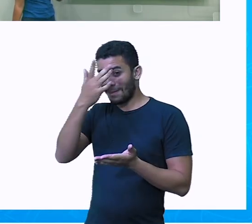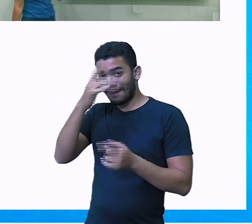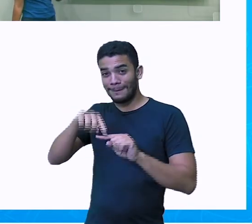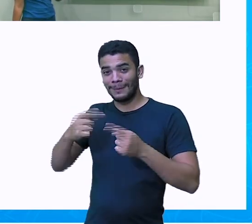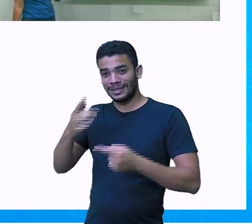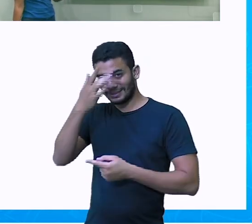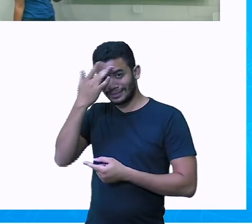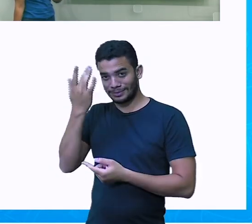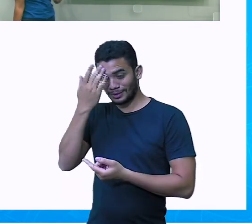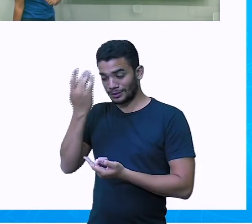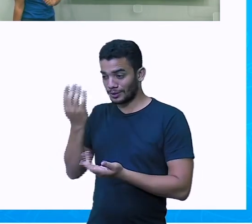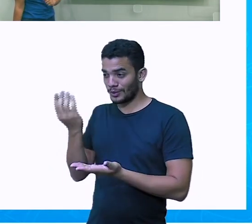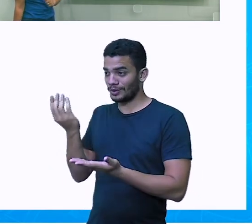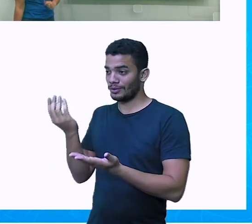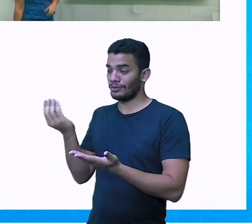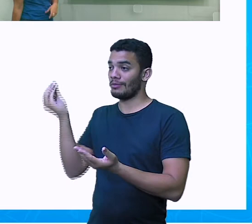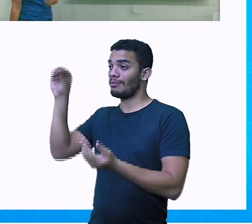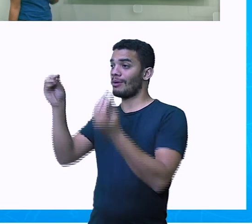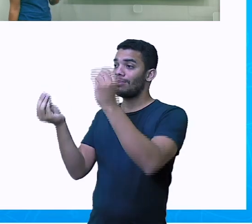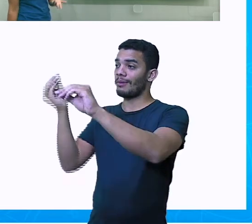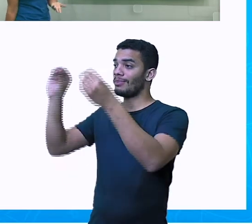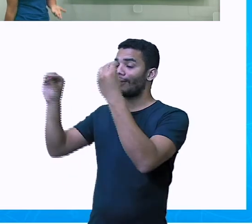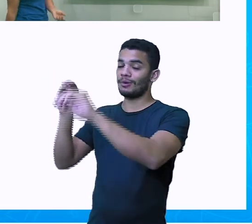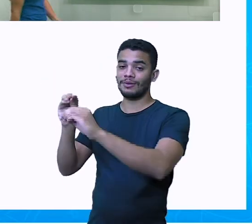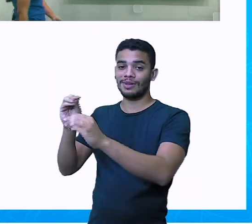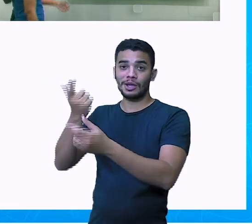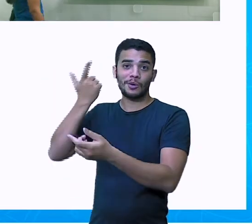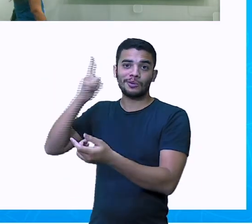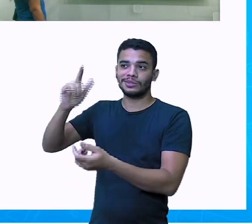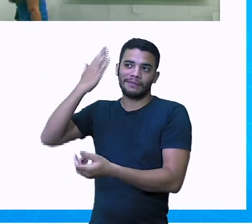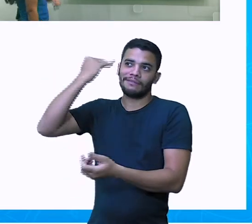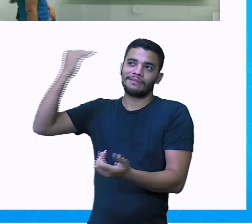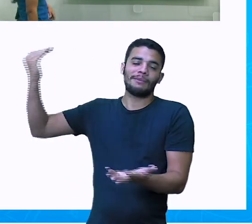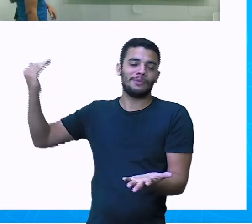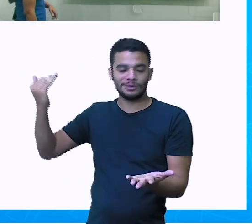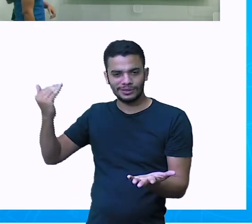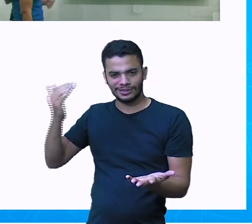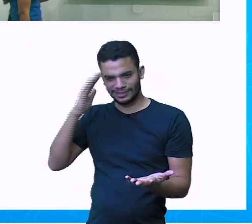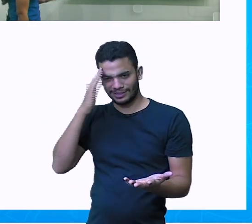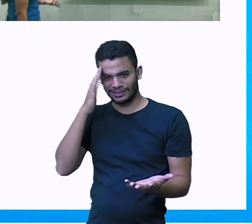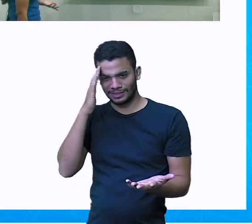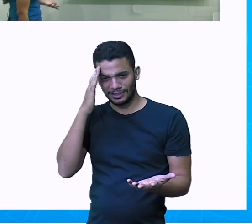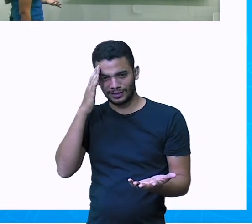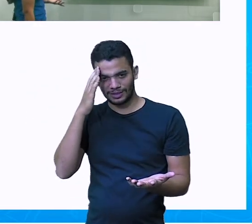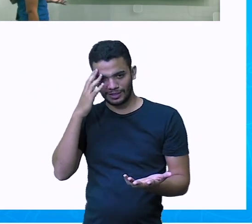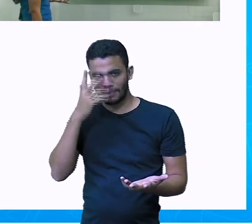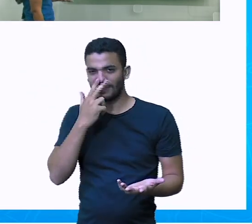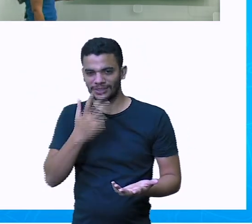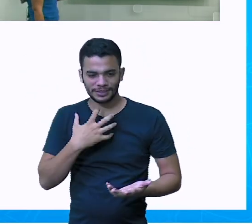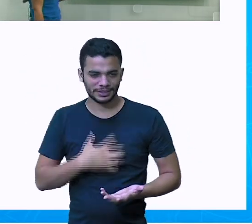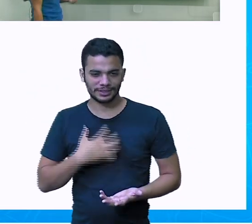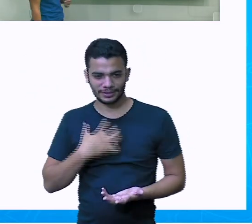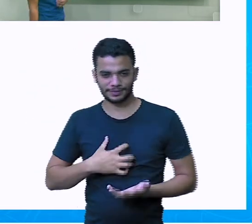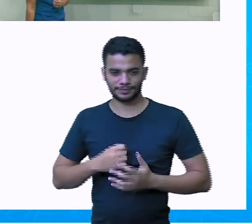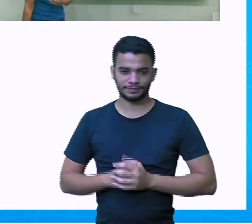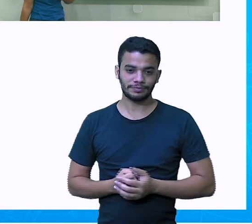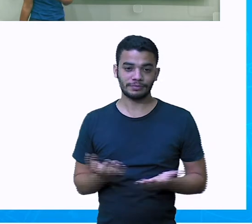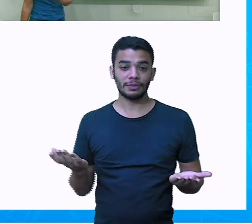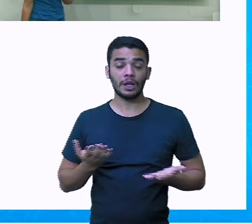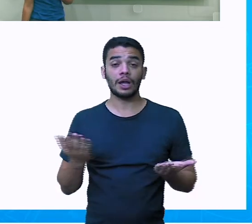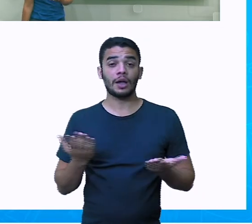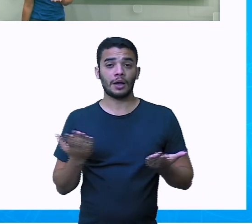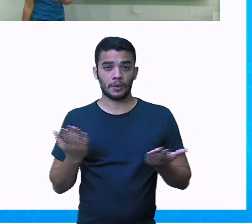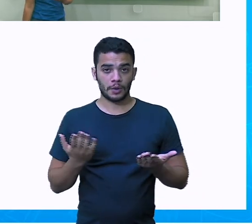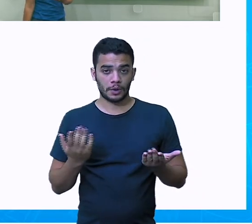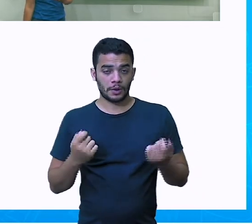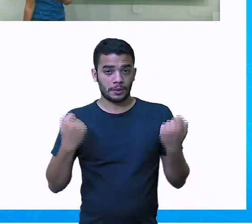ele fique rico e famoso. Aí eu pergunto, número 1, na tirinha acima, para quem